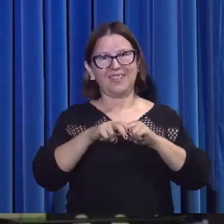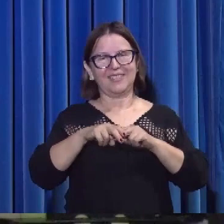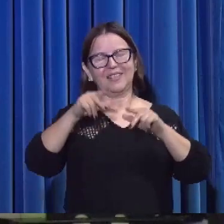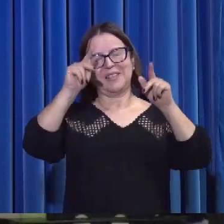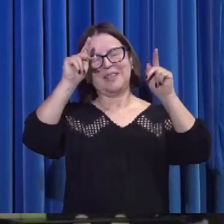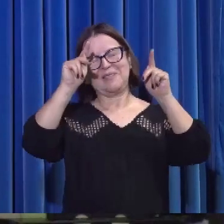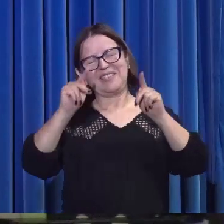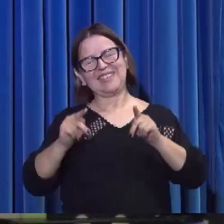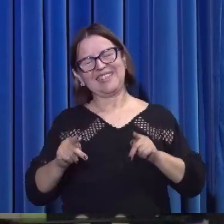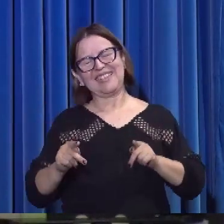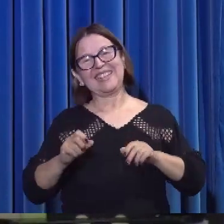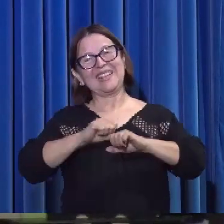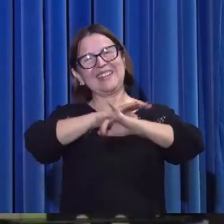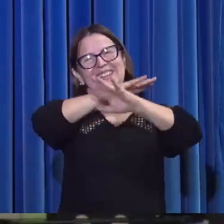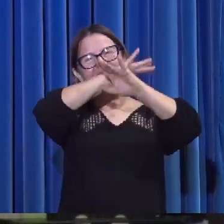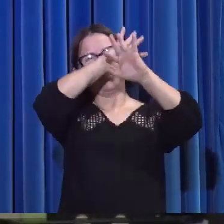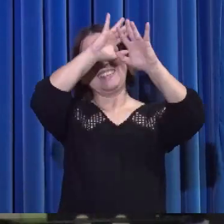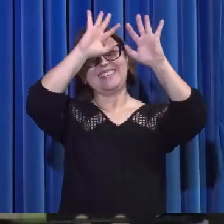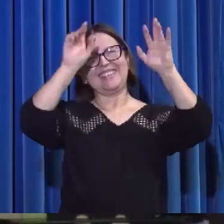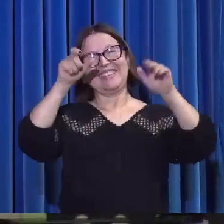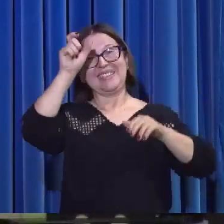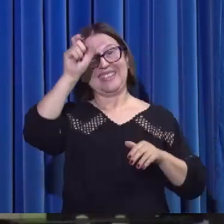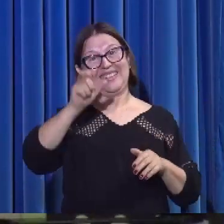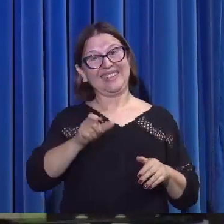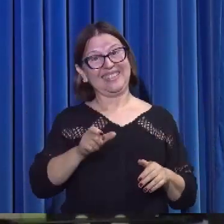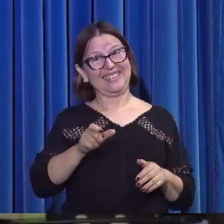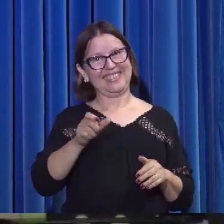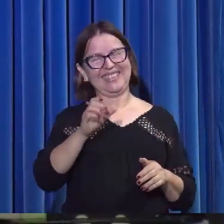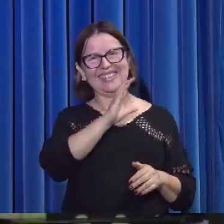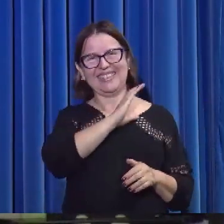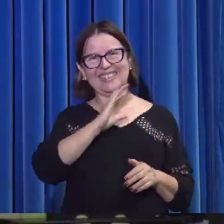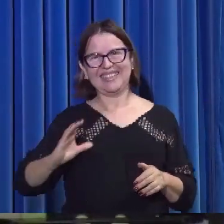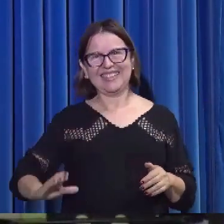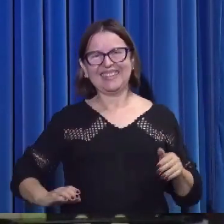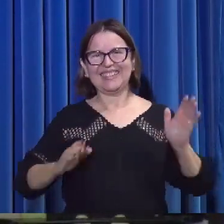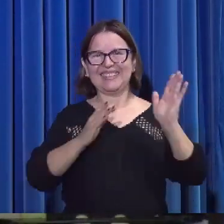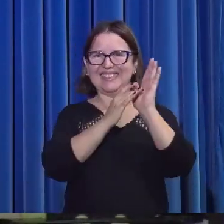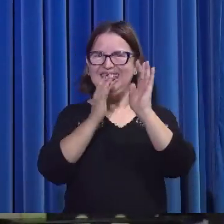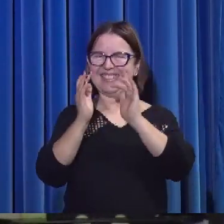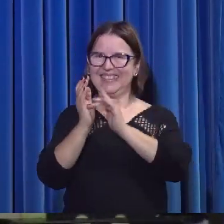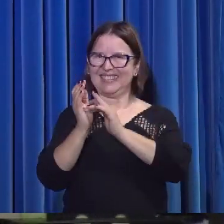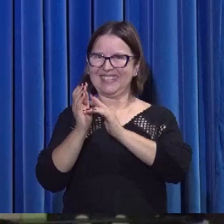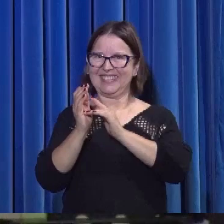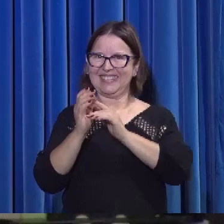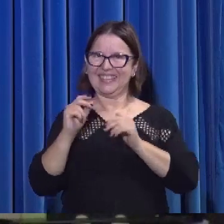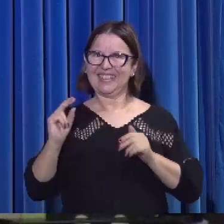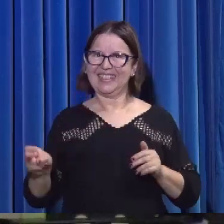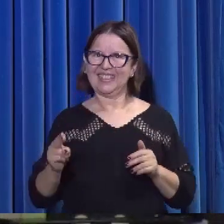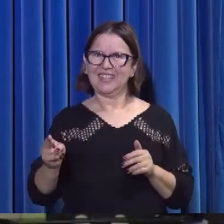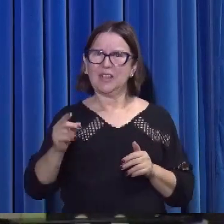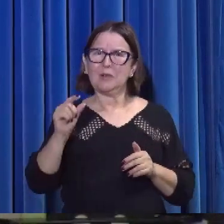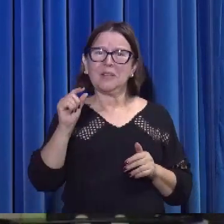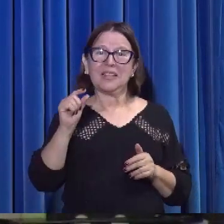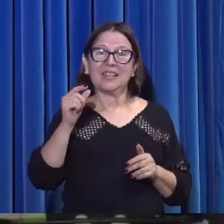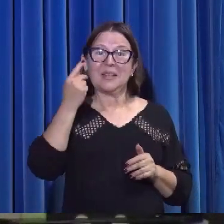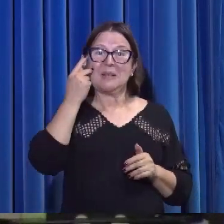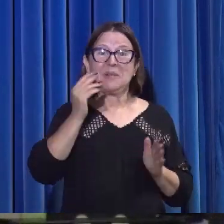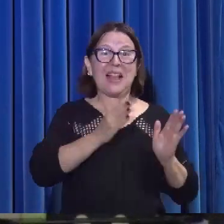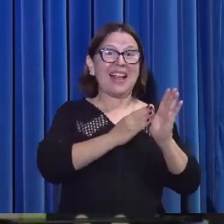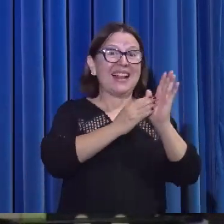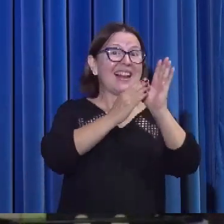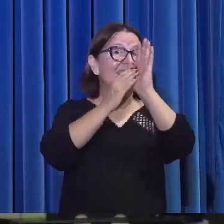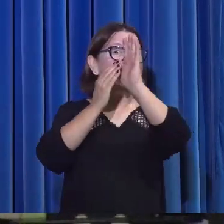presença gloriosa da pessoa de Cristo Jesus? A eternidade será pequena para louvarmos a Deus